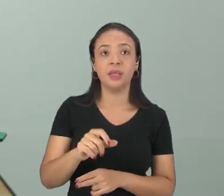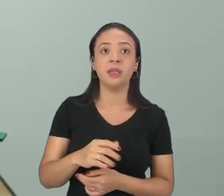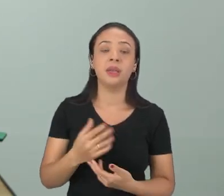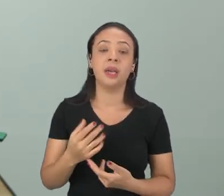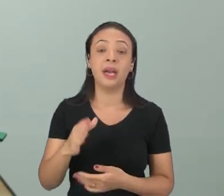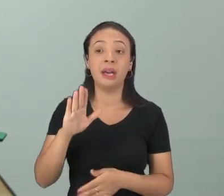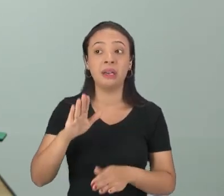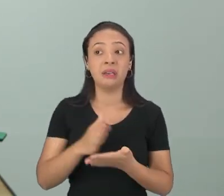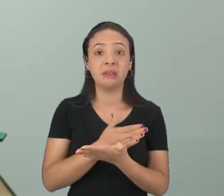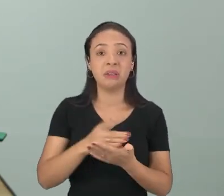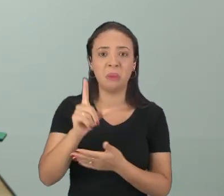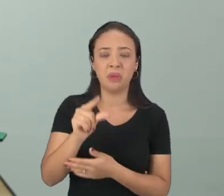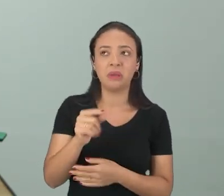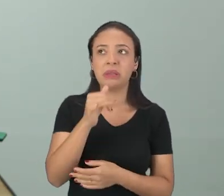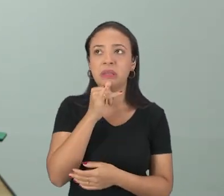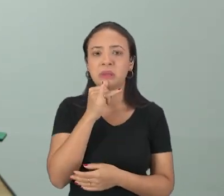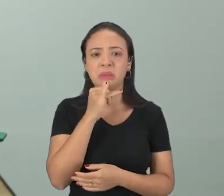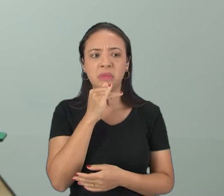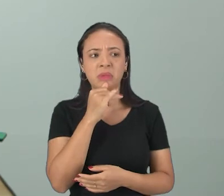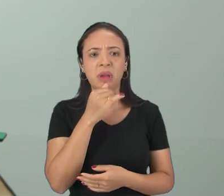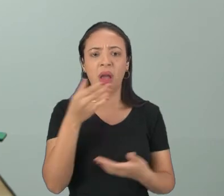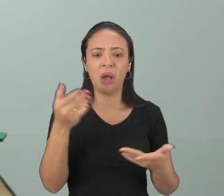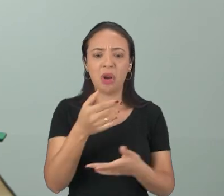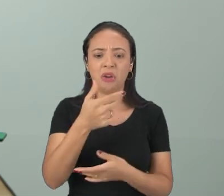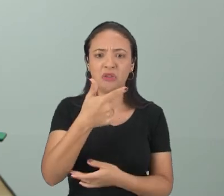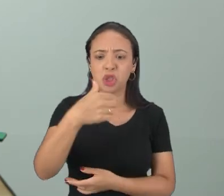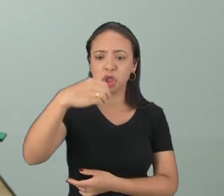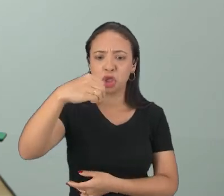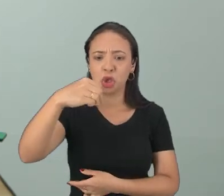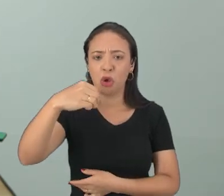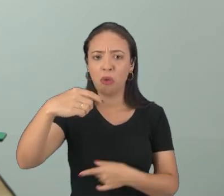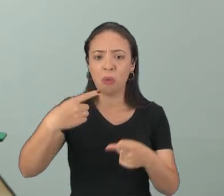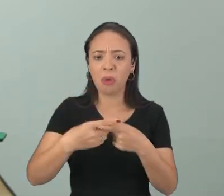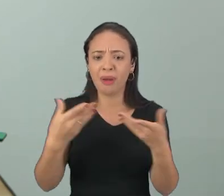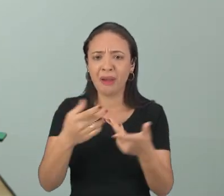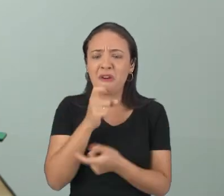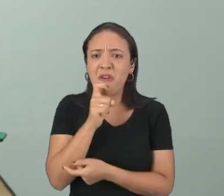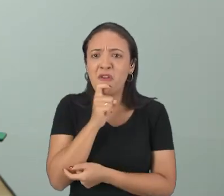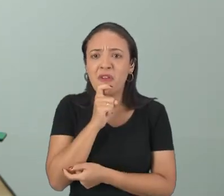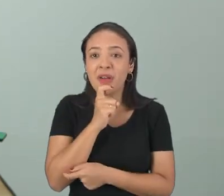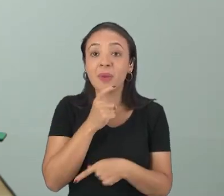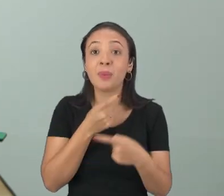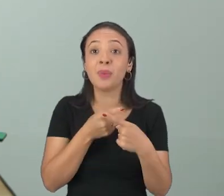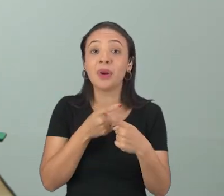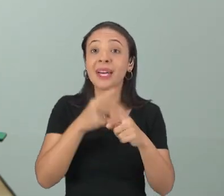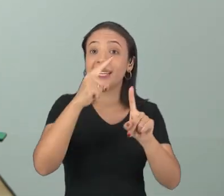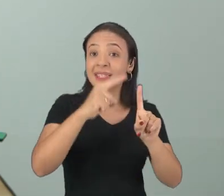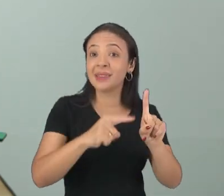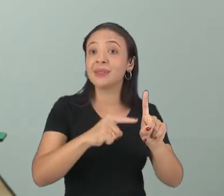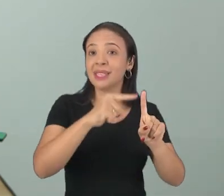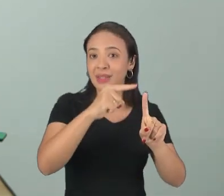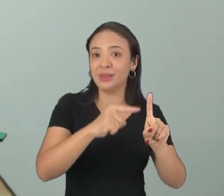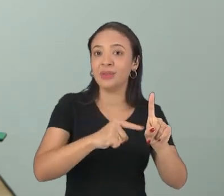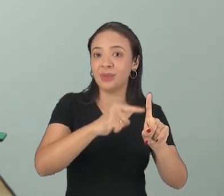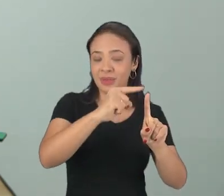gente, nossa, tá 20 graus Celsius na cidade de Rio Branco, e por que que tá tanto frio? Porque a temperatura,